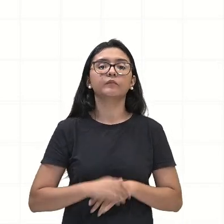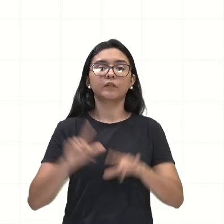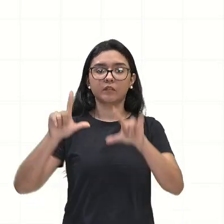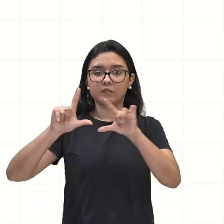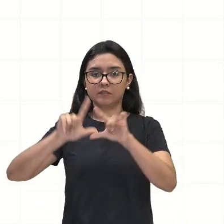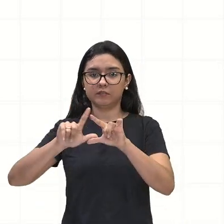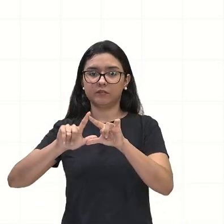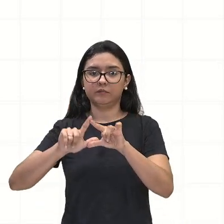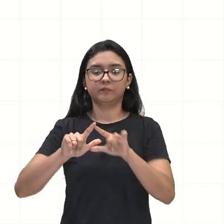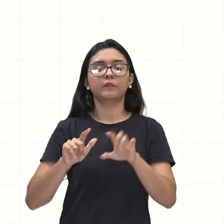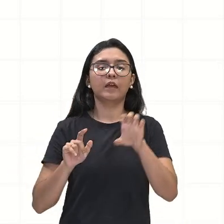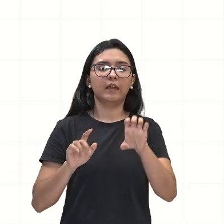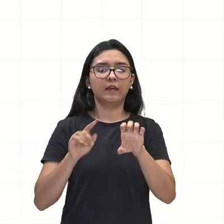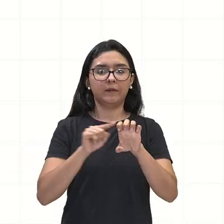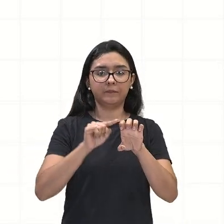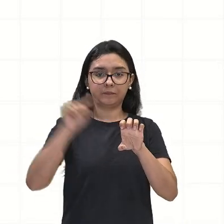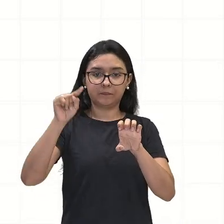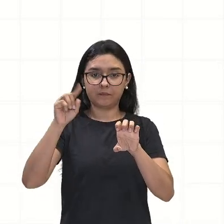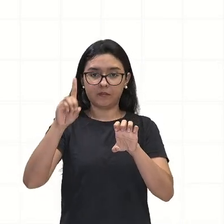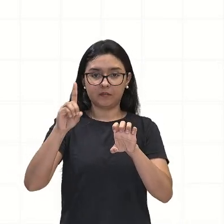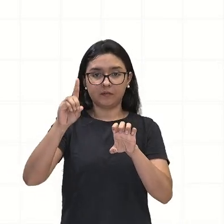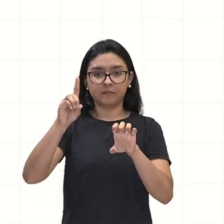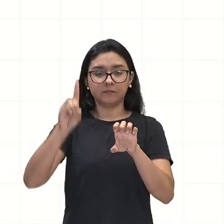ó, EDC, e eu